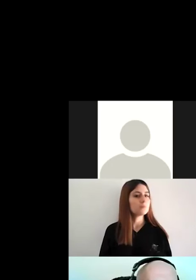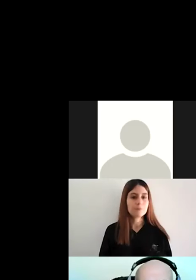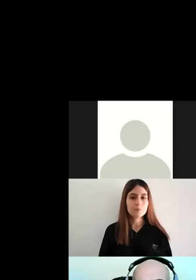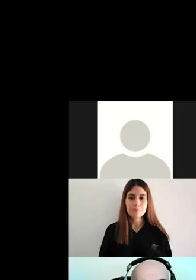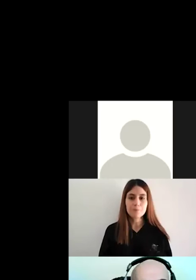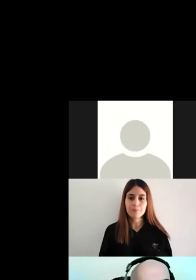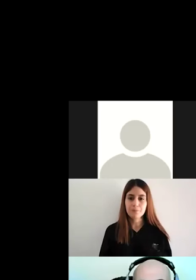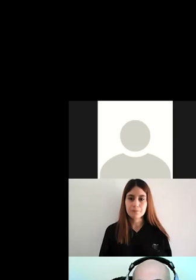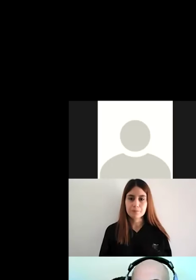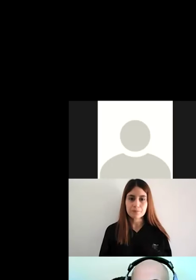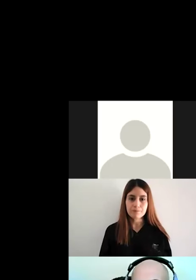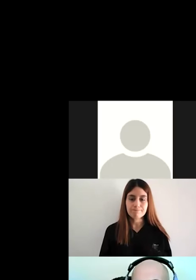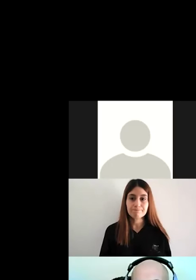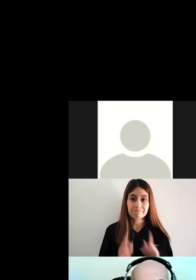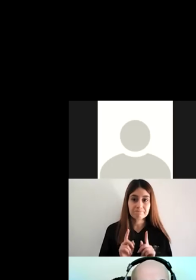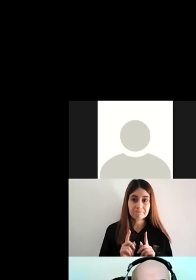Não.